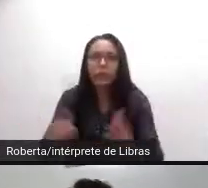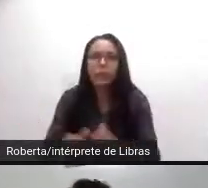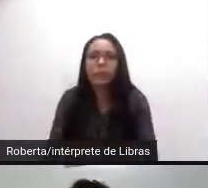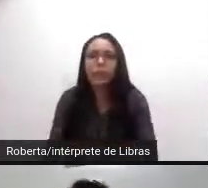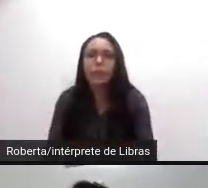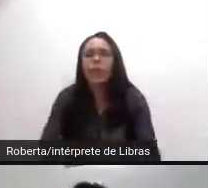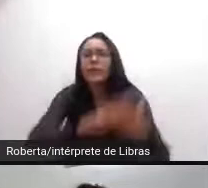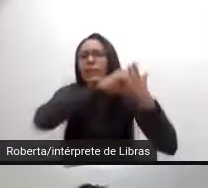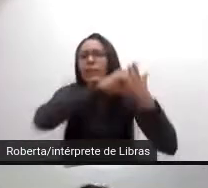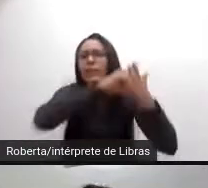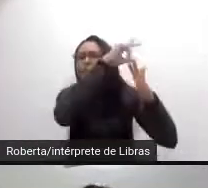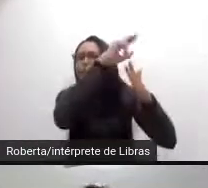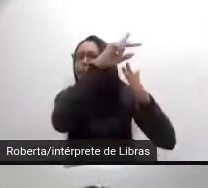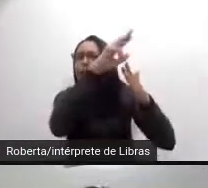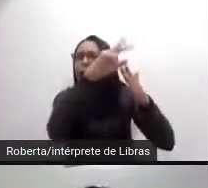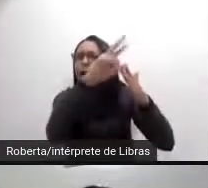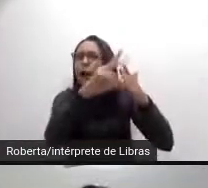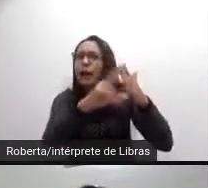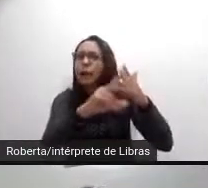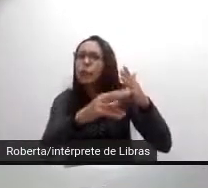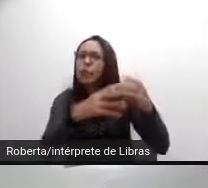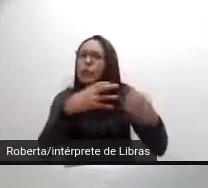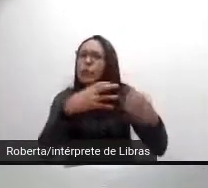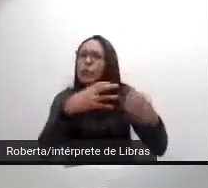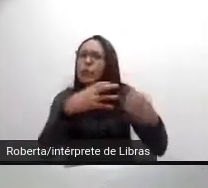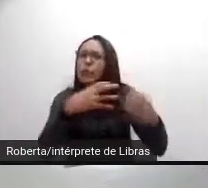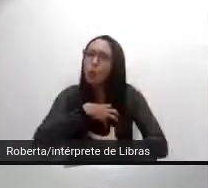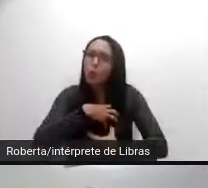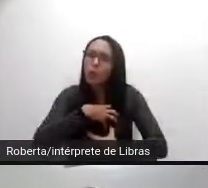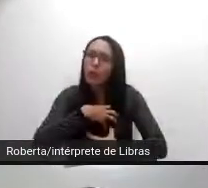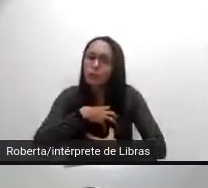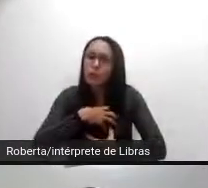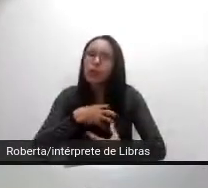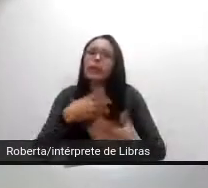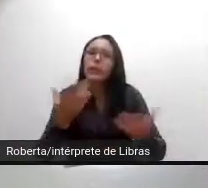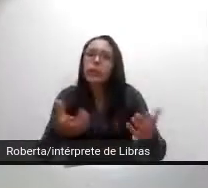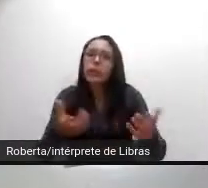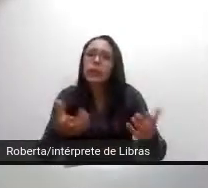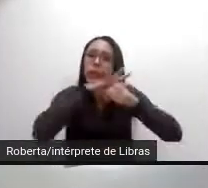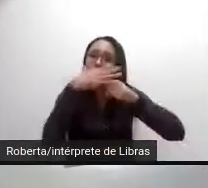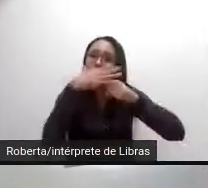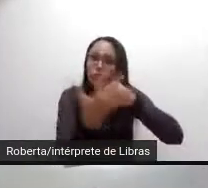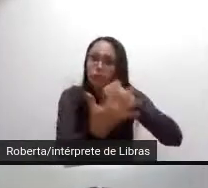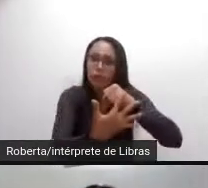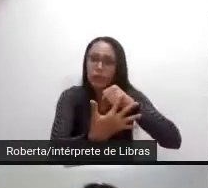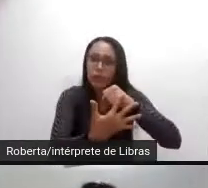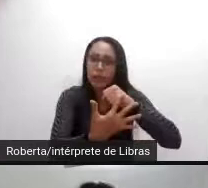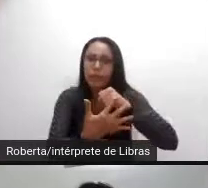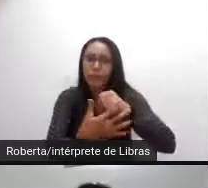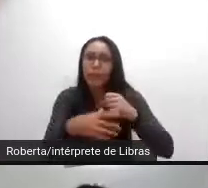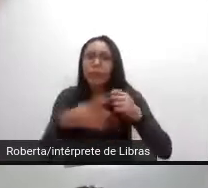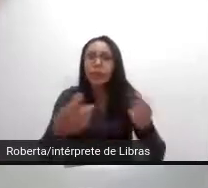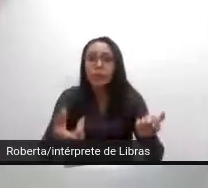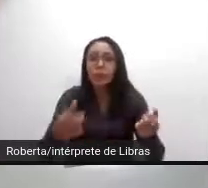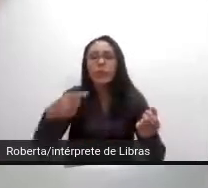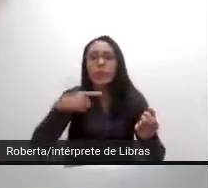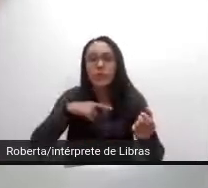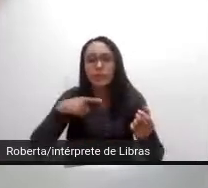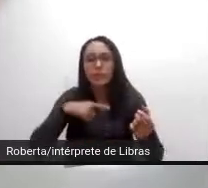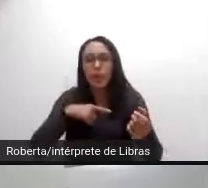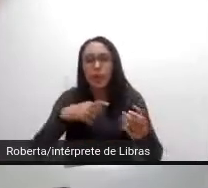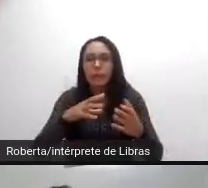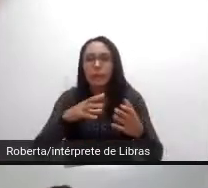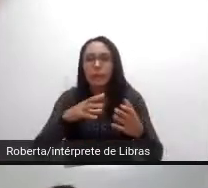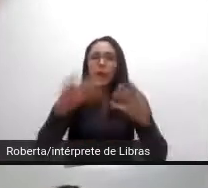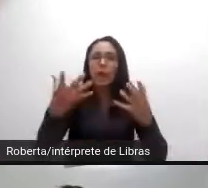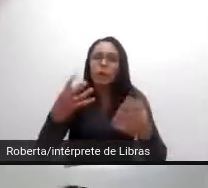diversos sinais e sintomas da Covid-19. que se você tiver esses sinais e sintomas, você pode